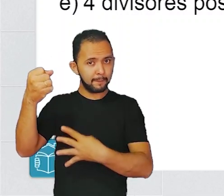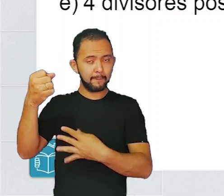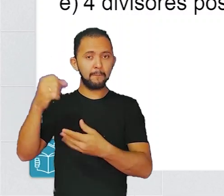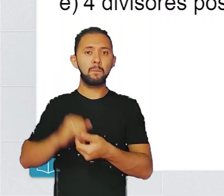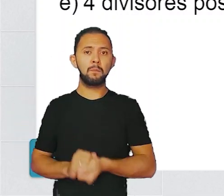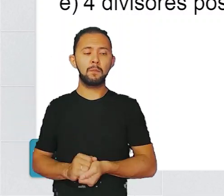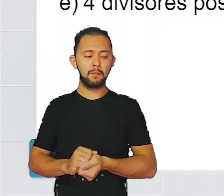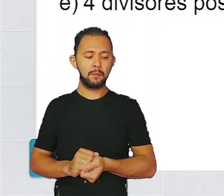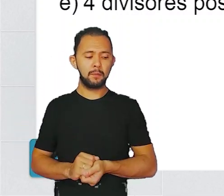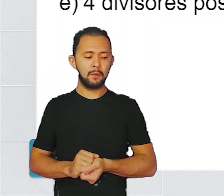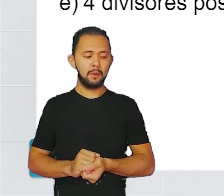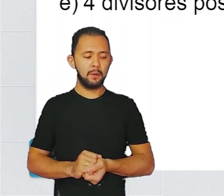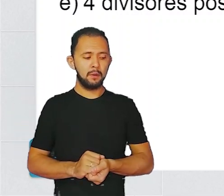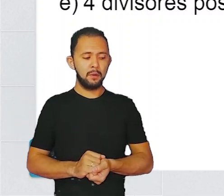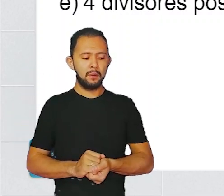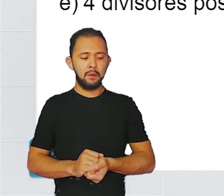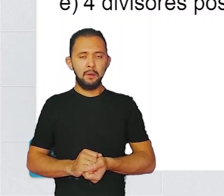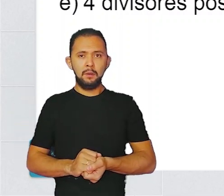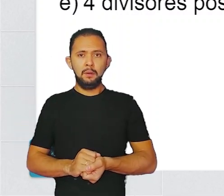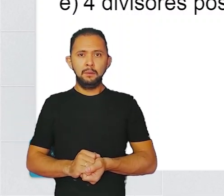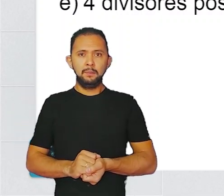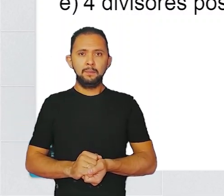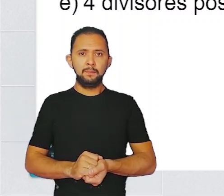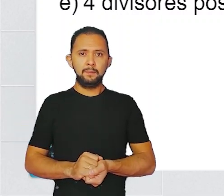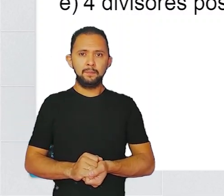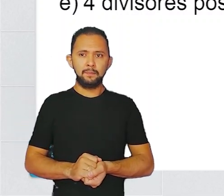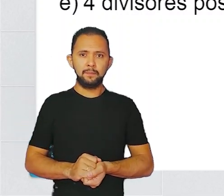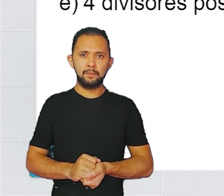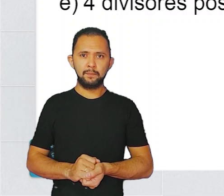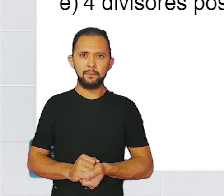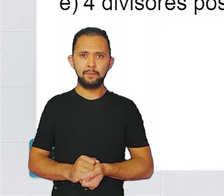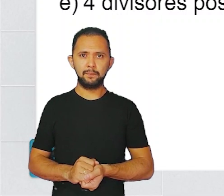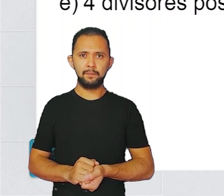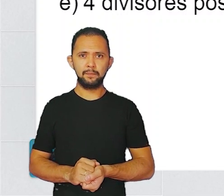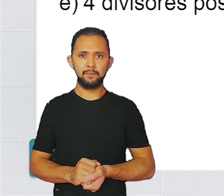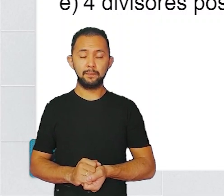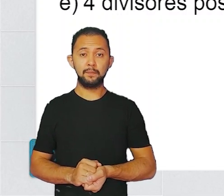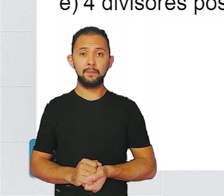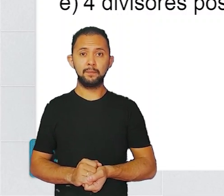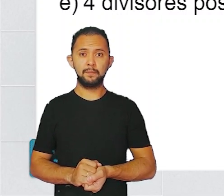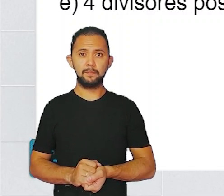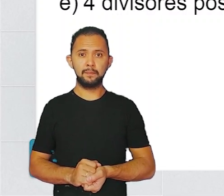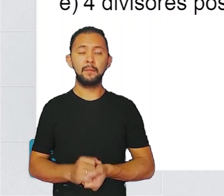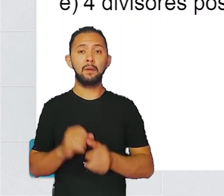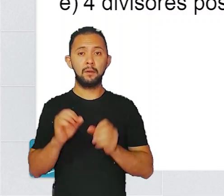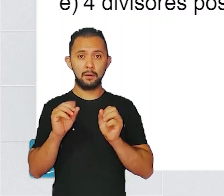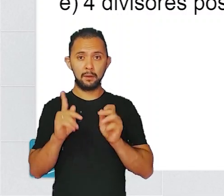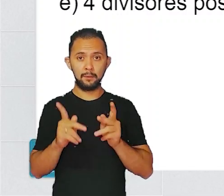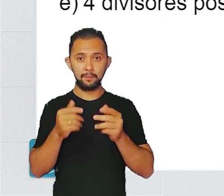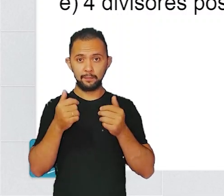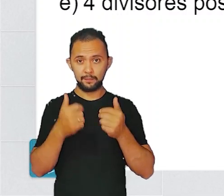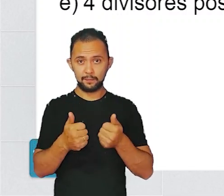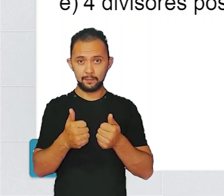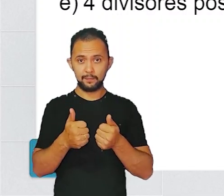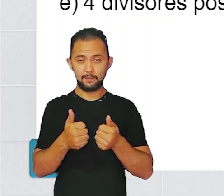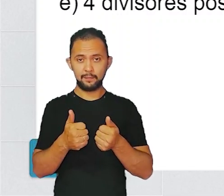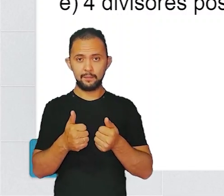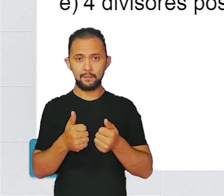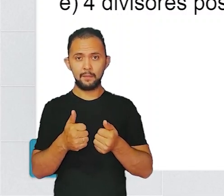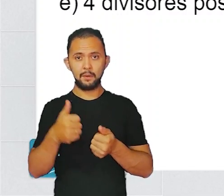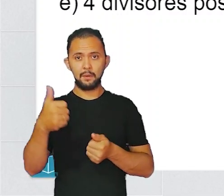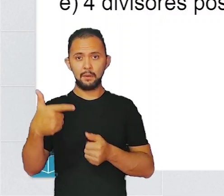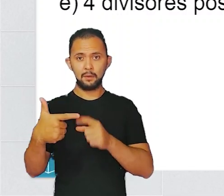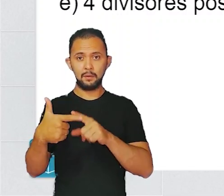verdade. Já está como potência de número primo, beleza? Já está como